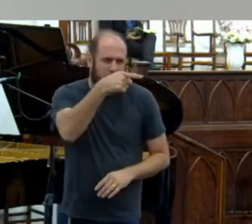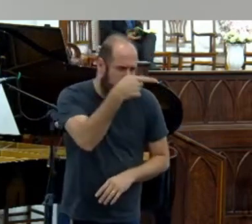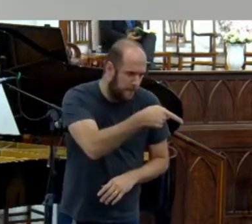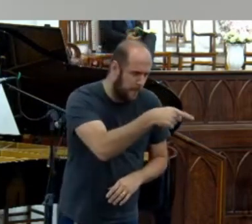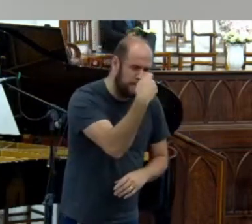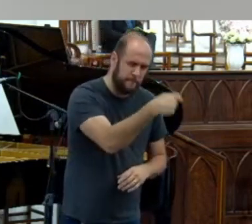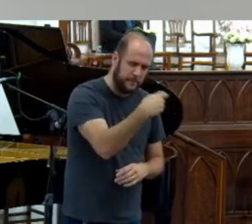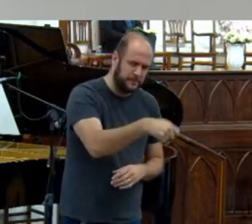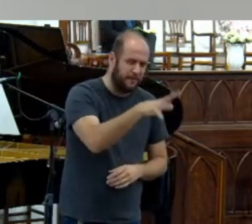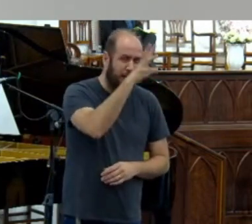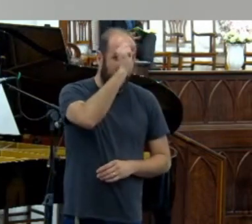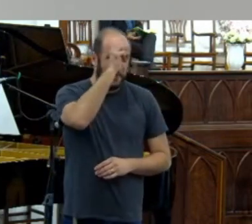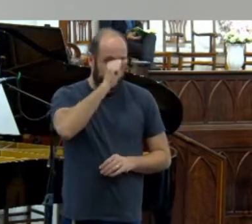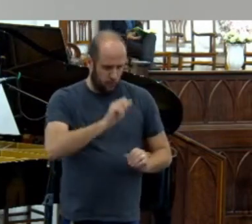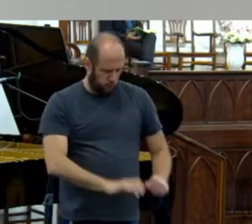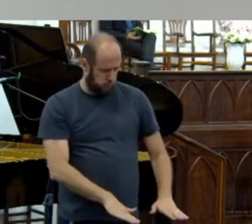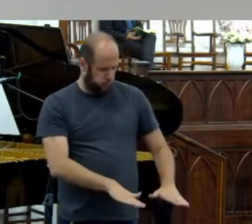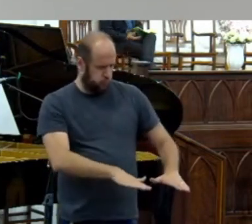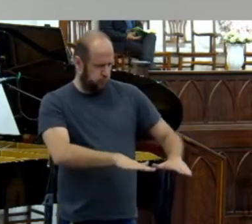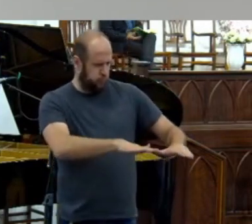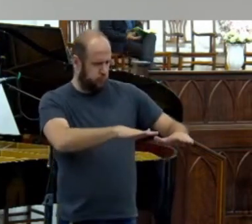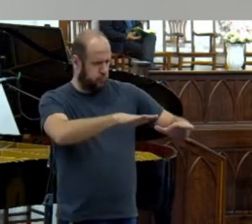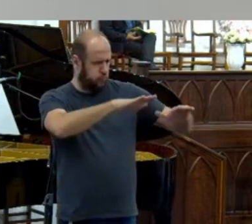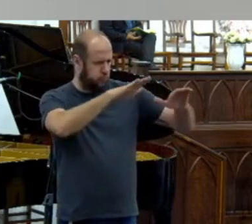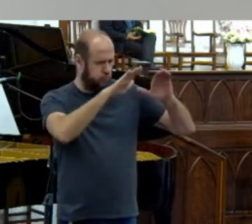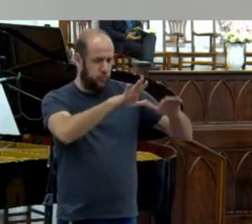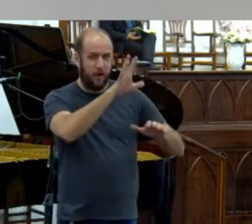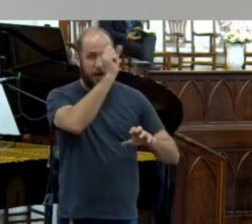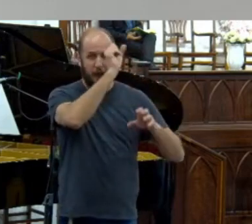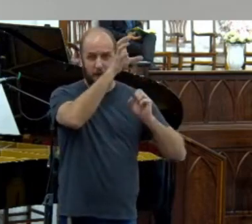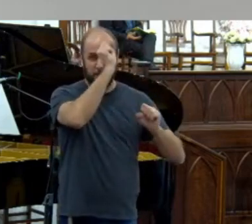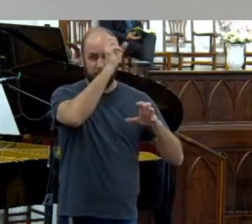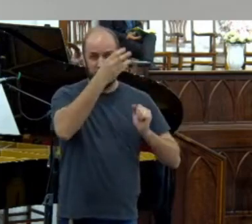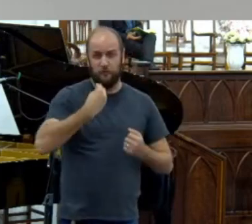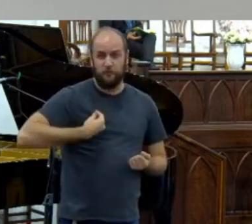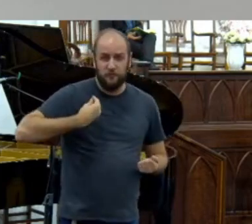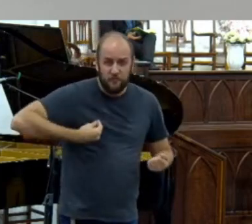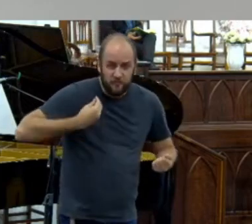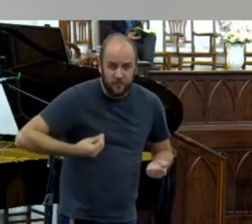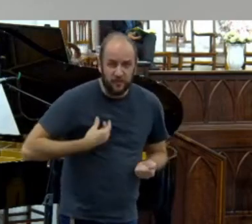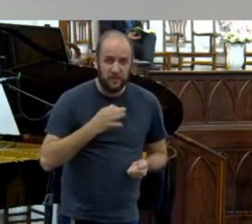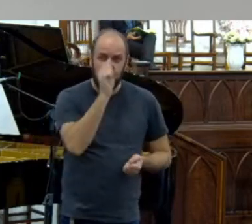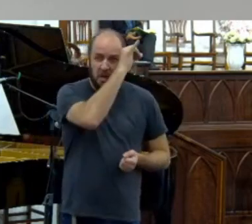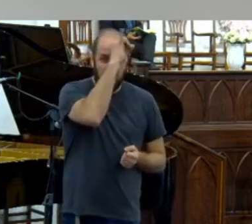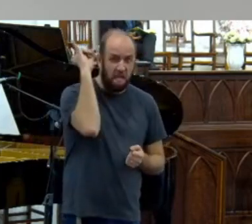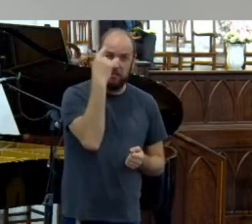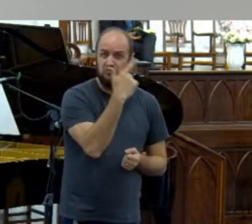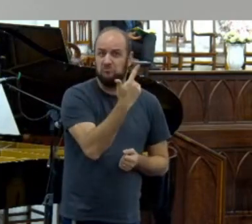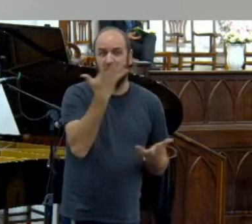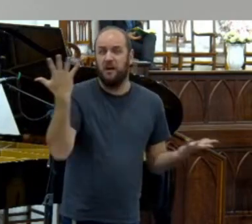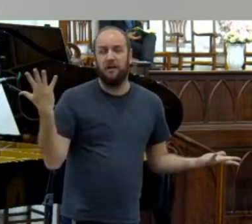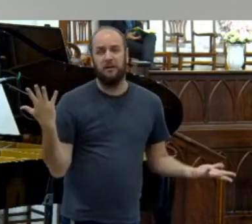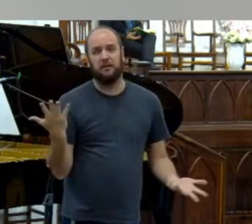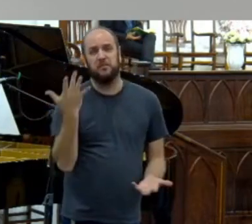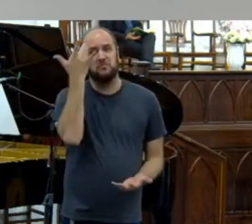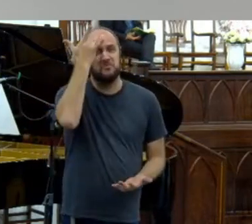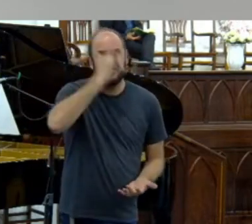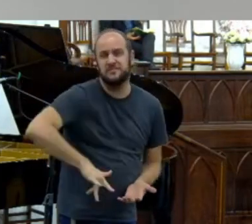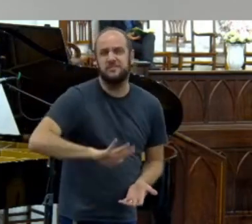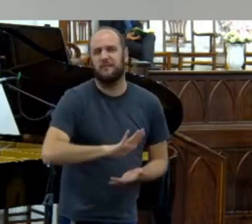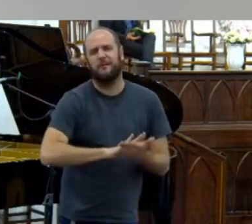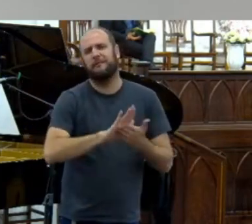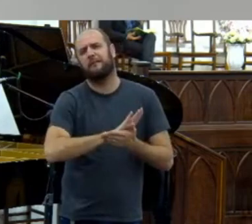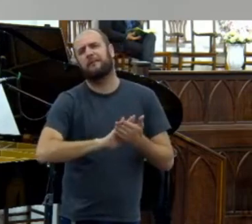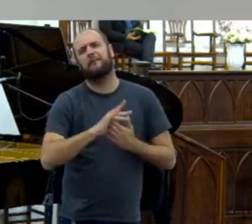aprender tudo desde a tua infância tenra da tua existência. Tu és ignorante. Não sabes nada por